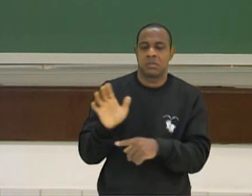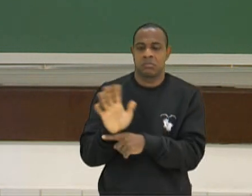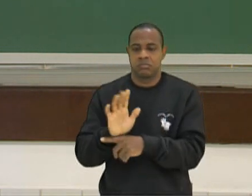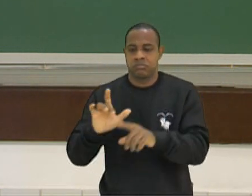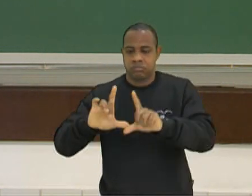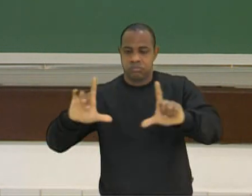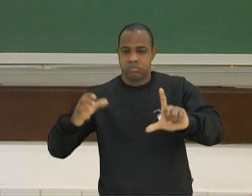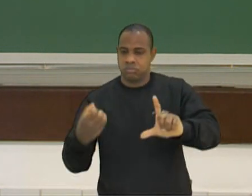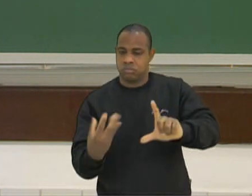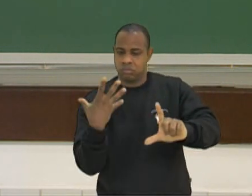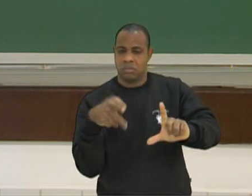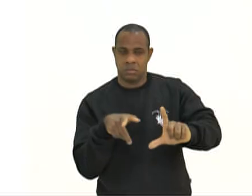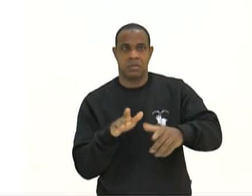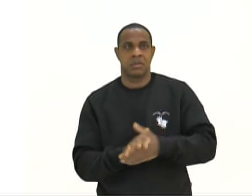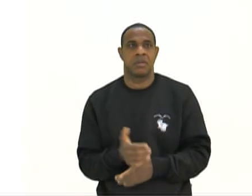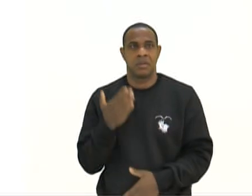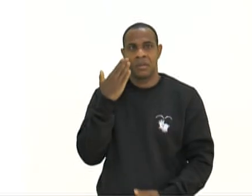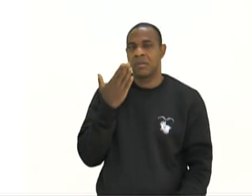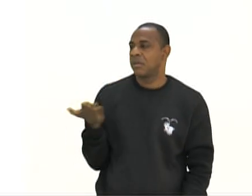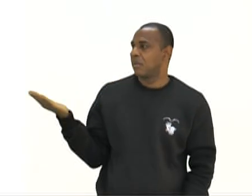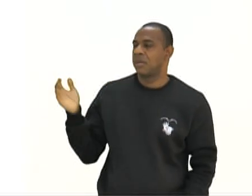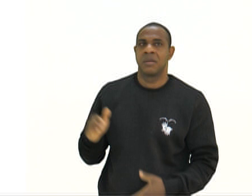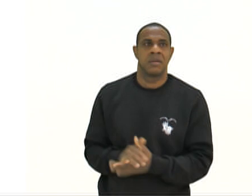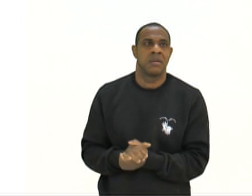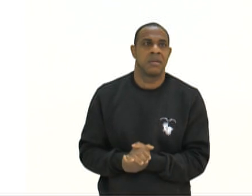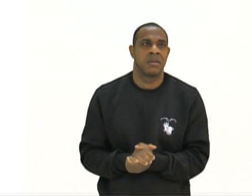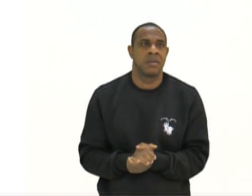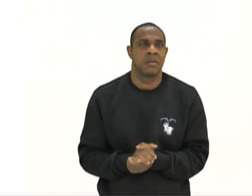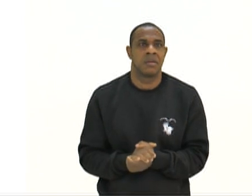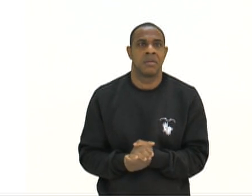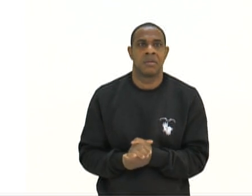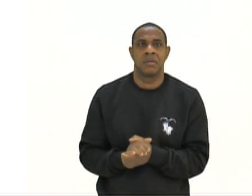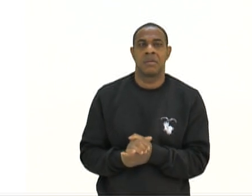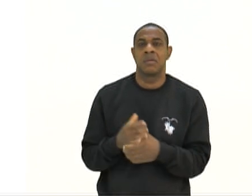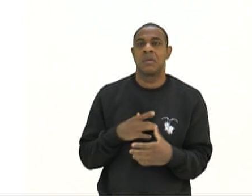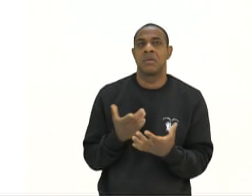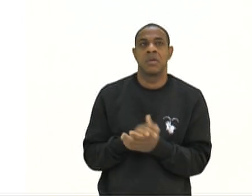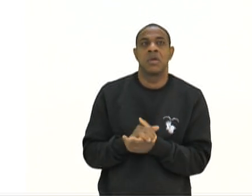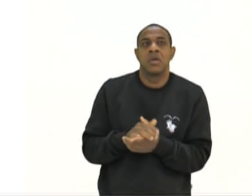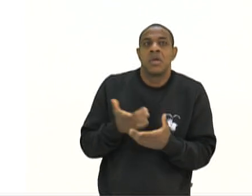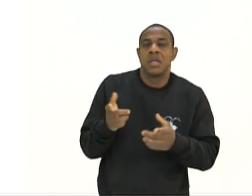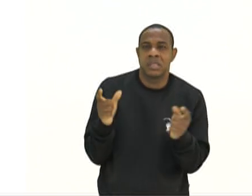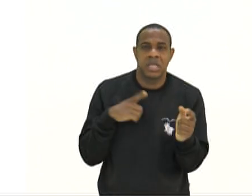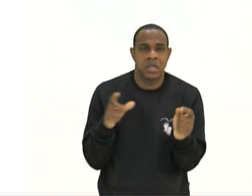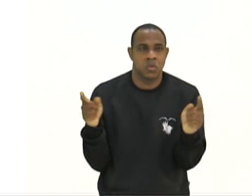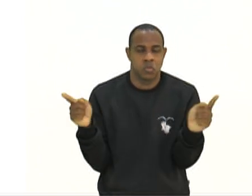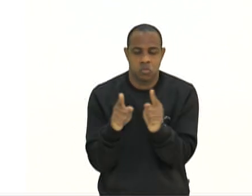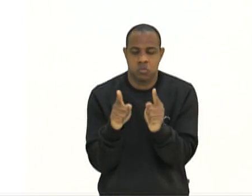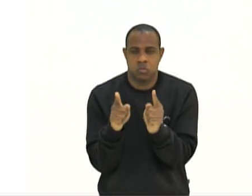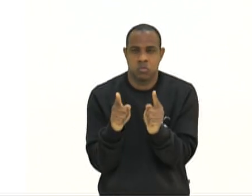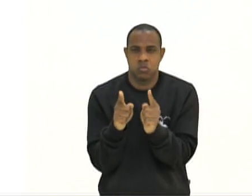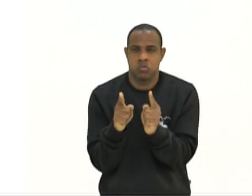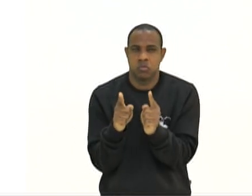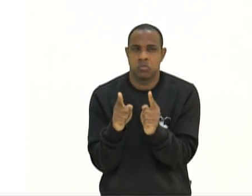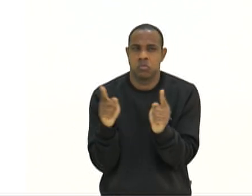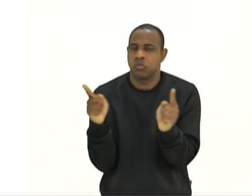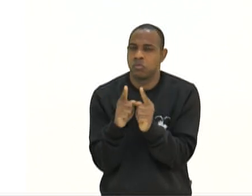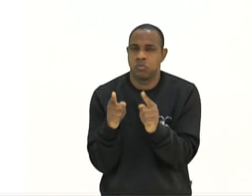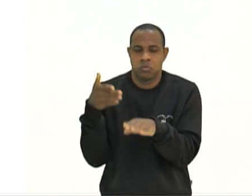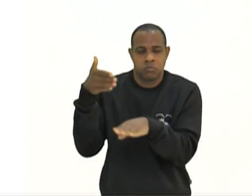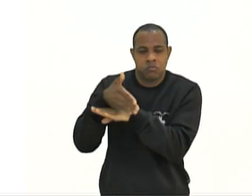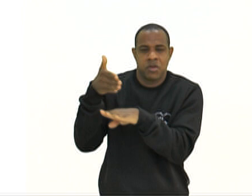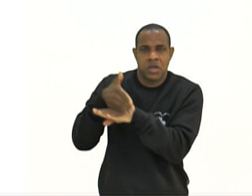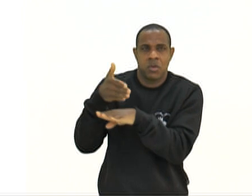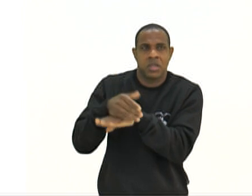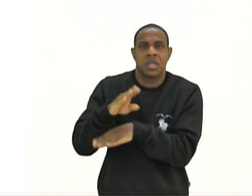Nesse contexto, olha o que temos ali, ó. O sinal digital ocupa um espaço muito menor na banda de frequência. O que é a banda